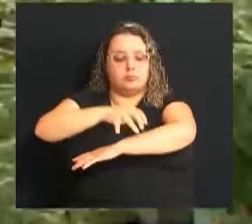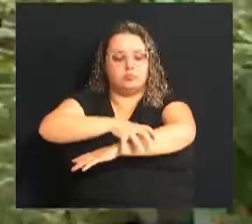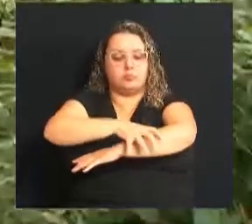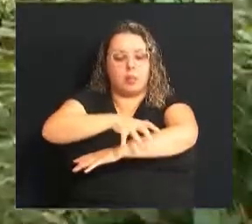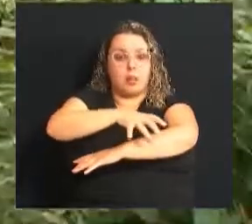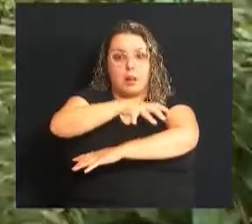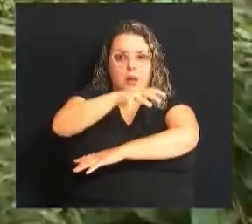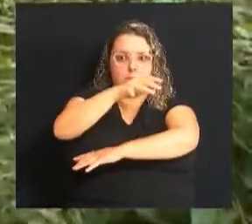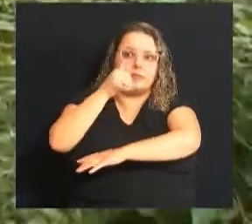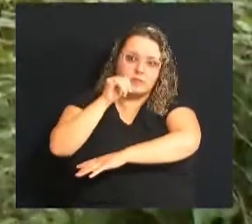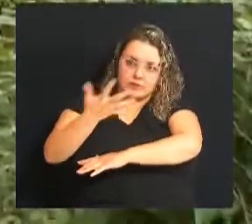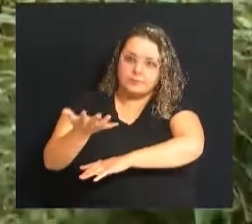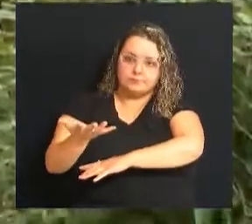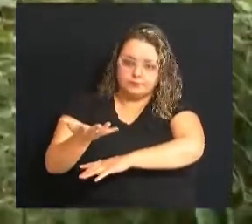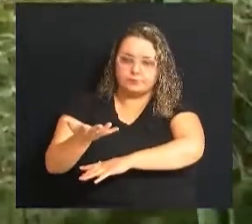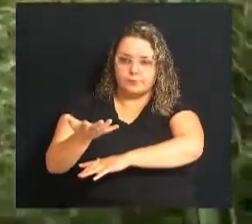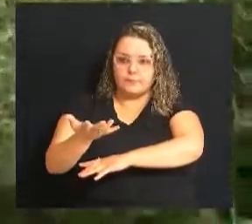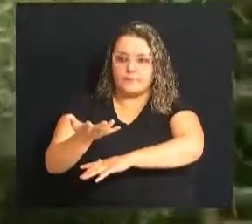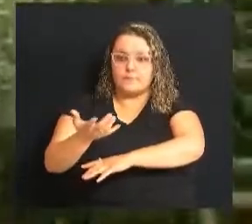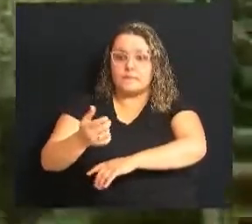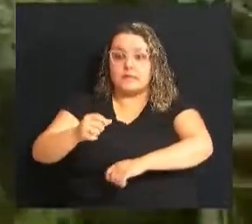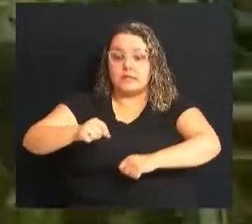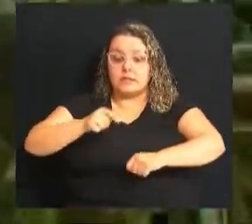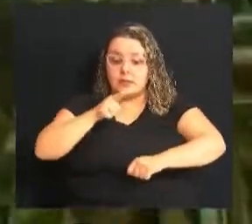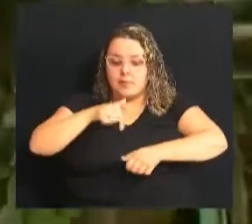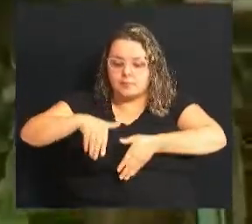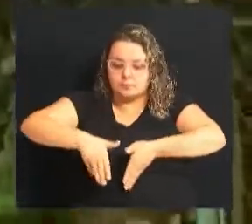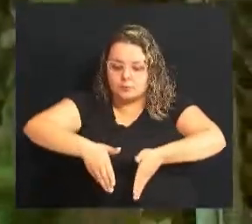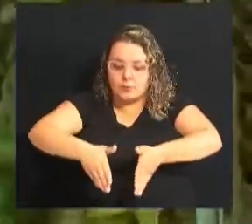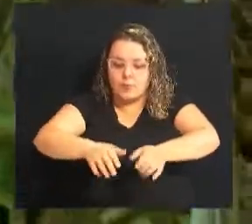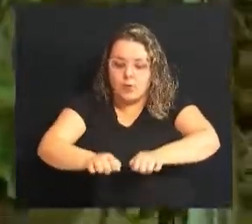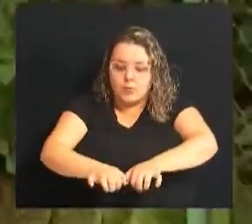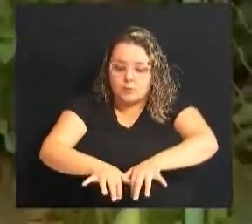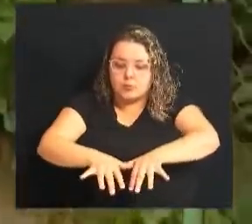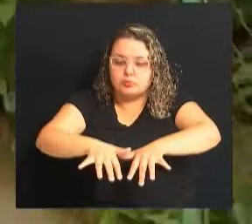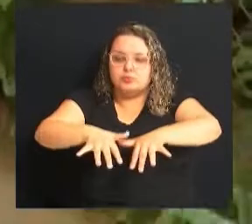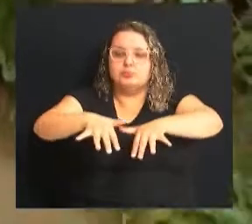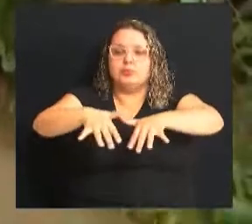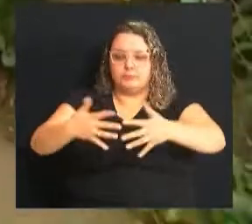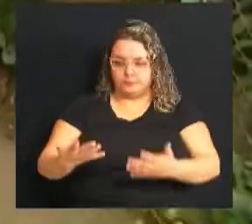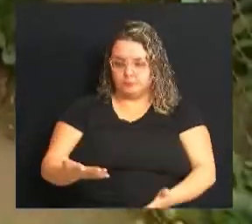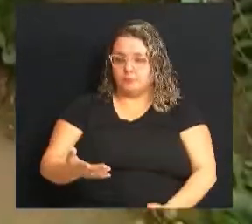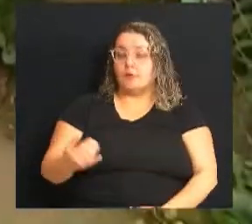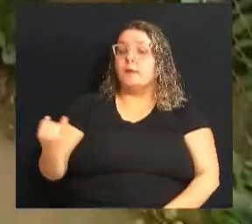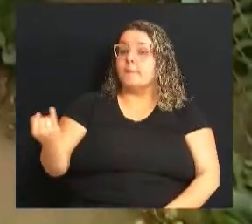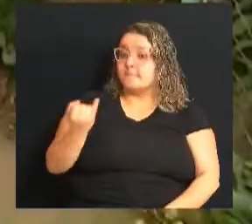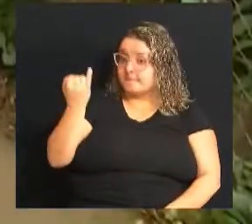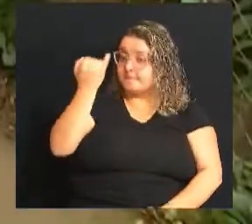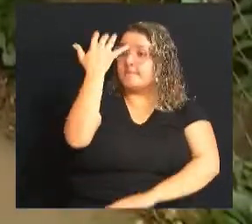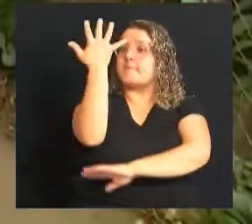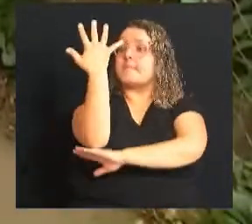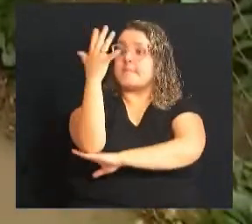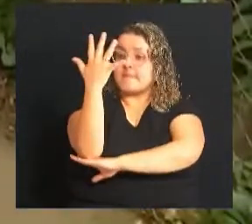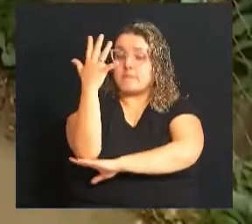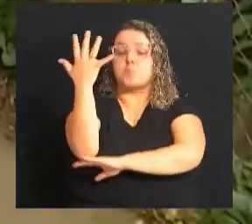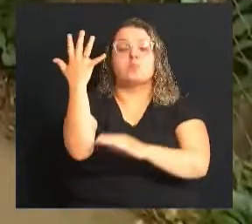e recarrega o aquífero. Terceiro, a importância da árvore hoje, em